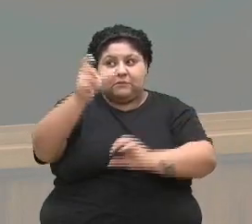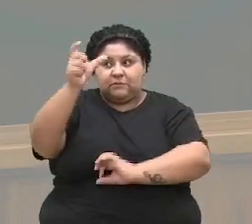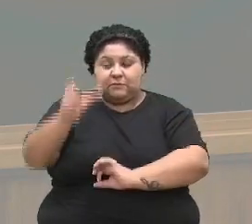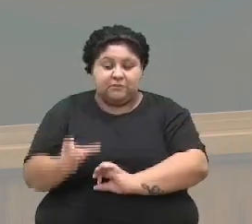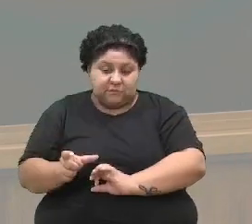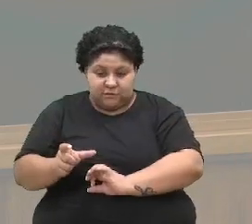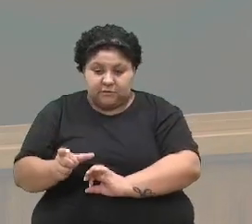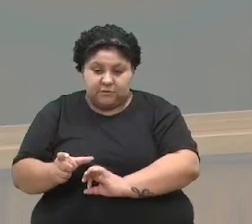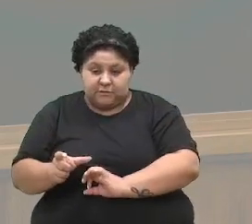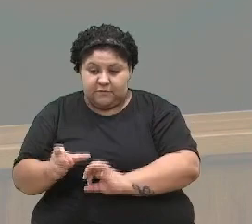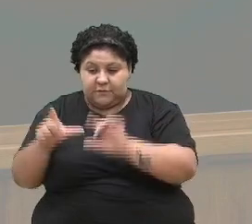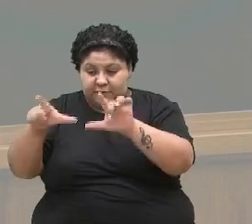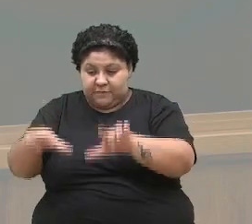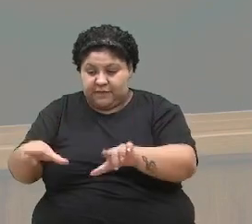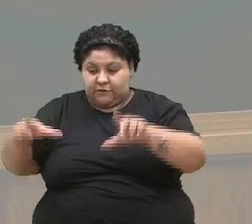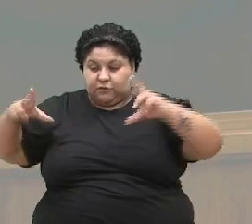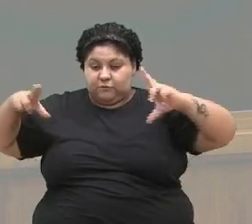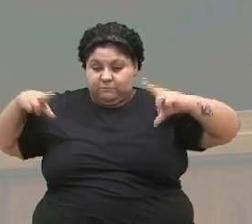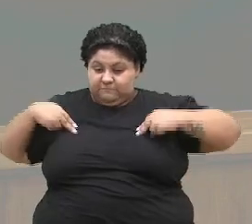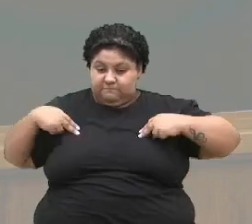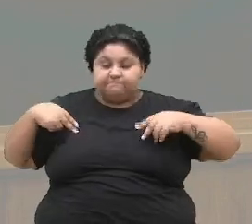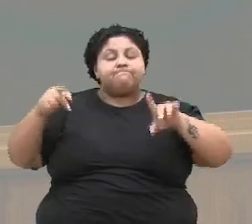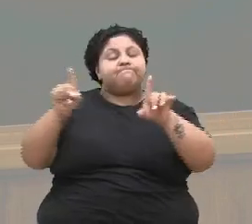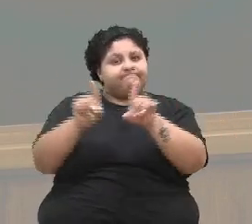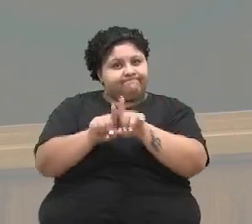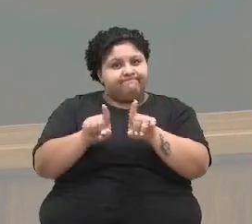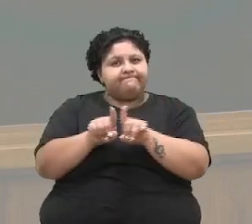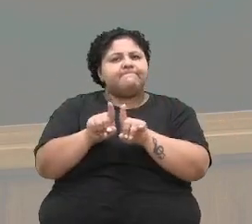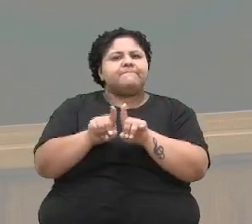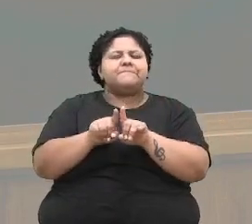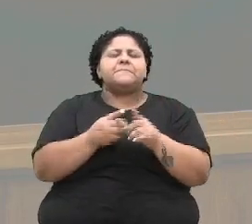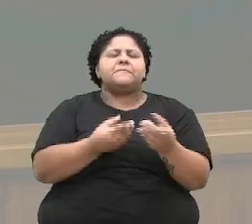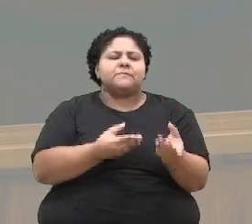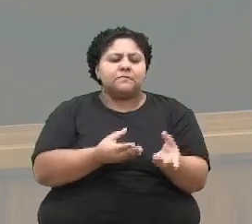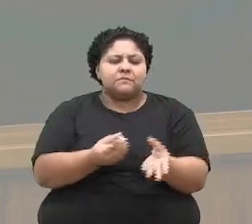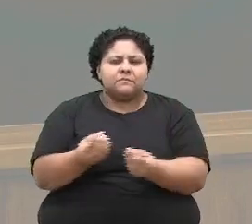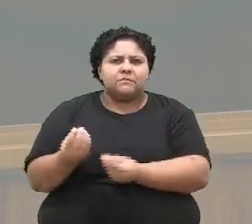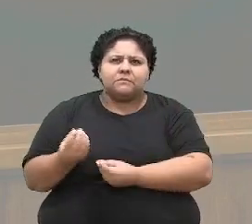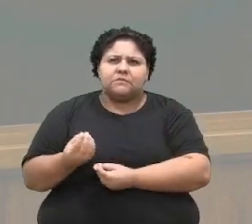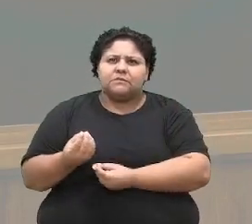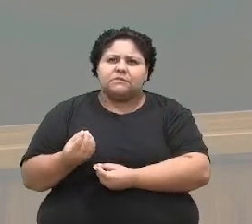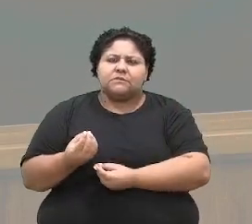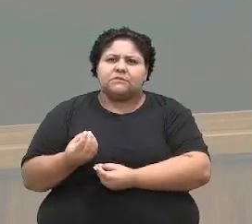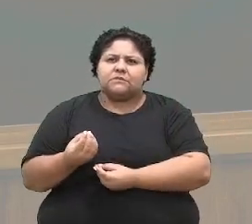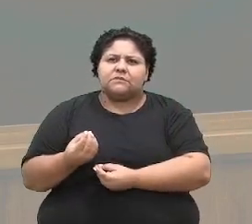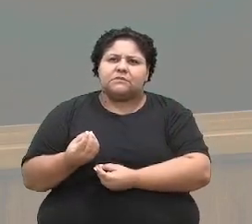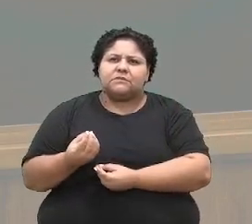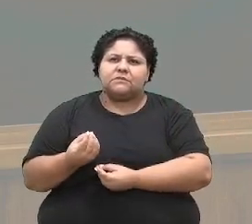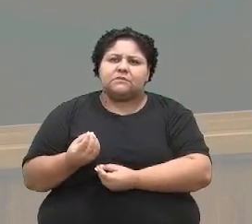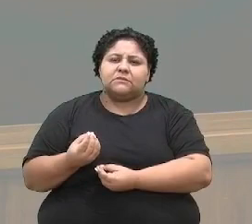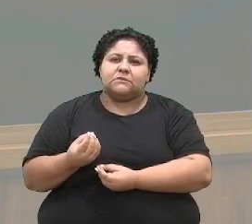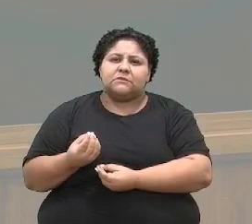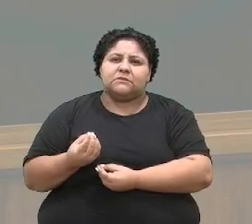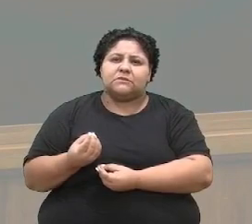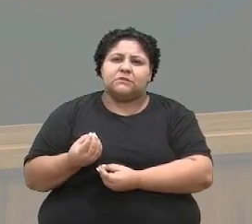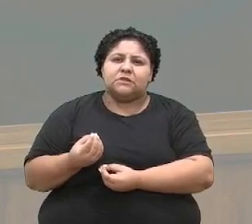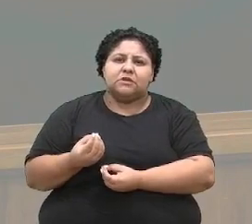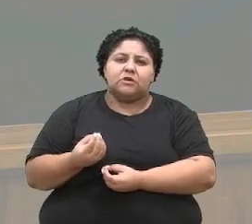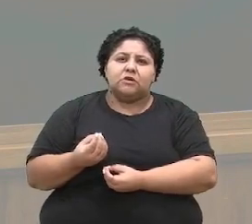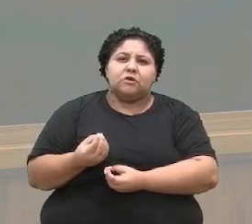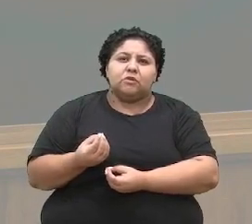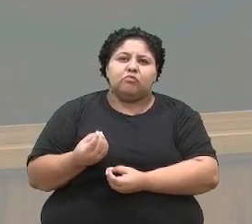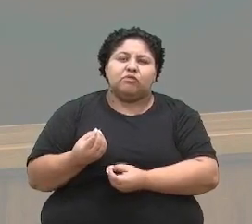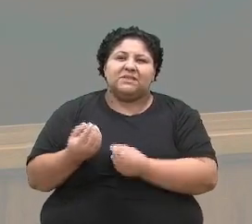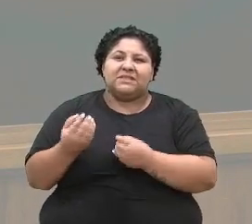espaços privados. Sem contar que ficou muitos cheques, talvez em branco, regulamentação